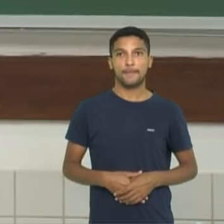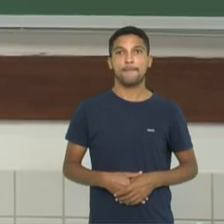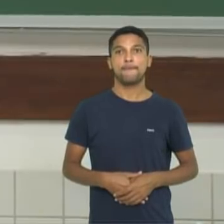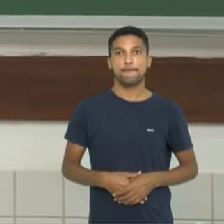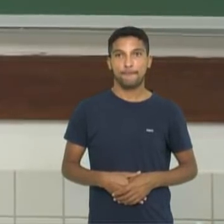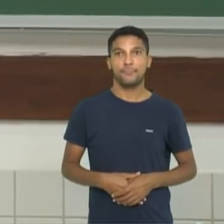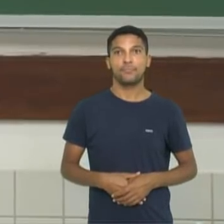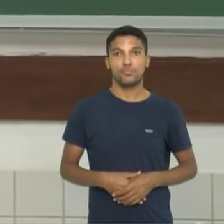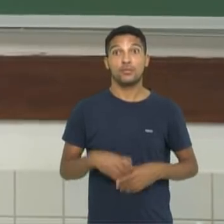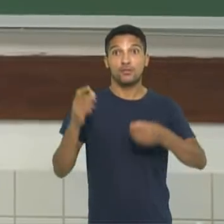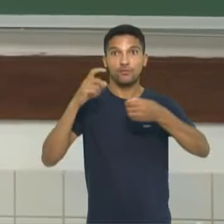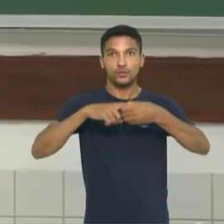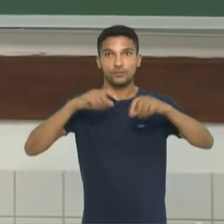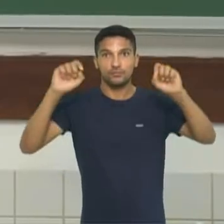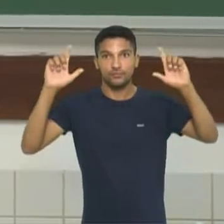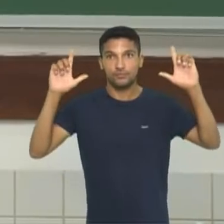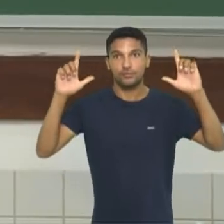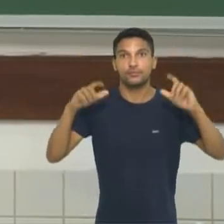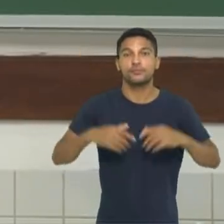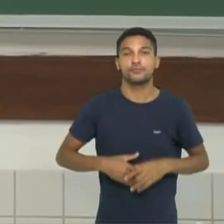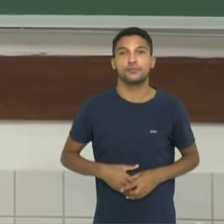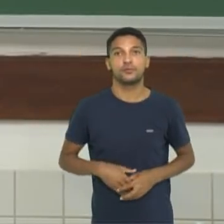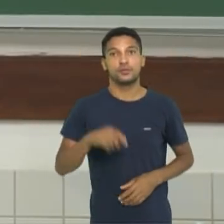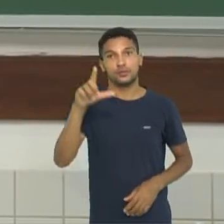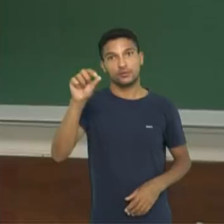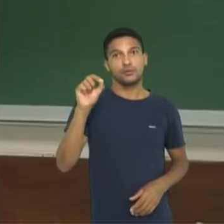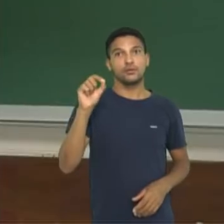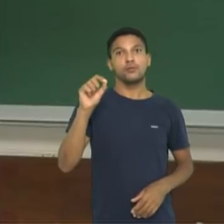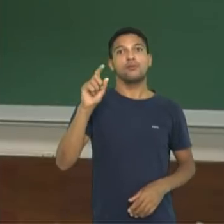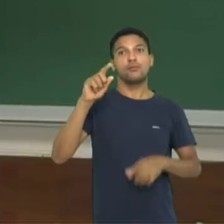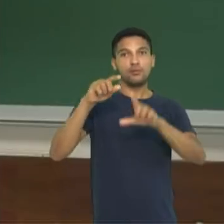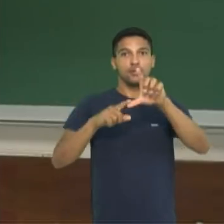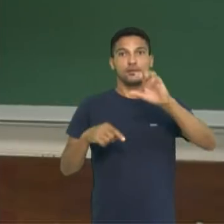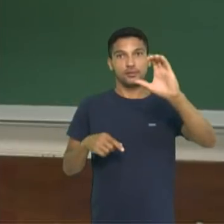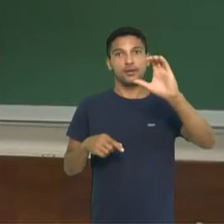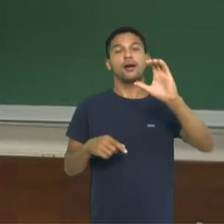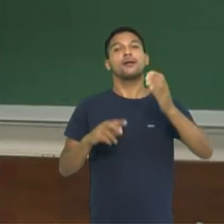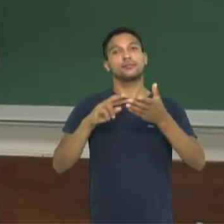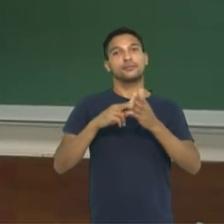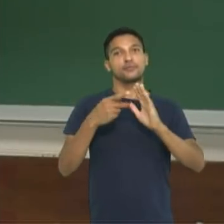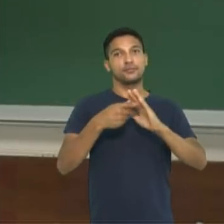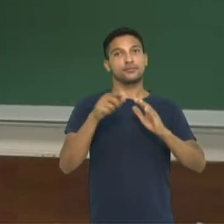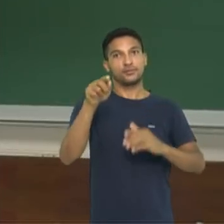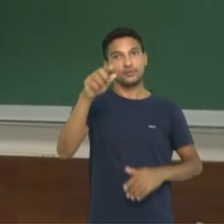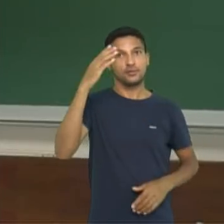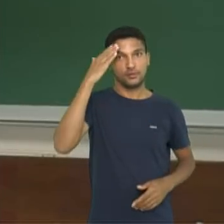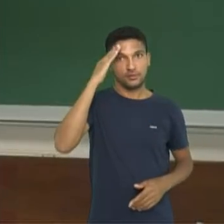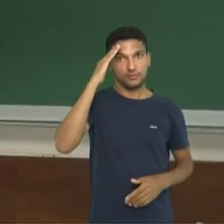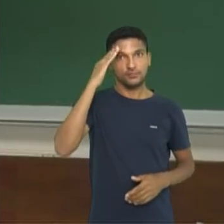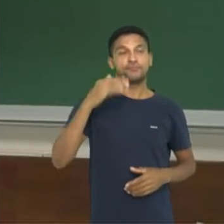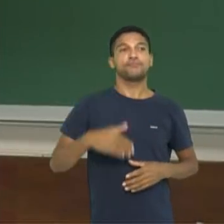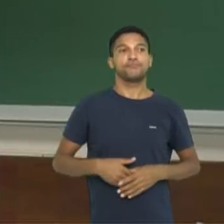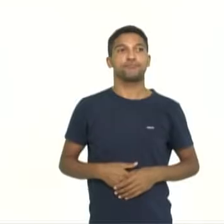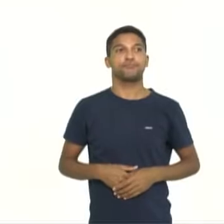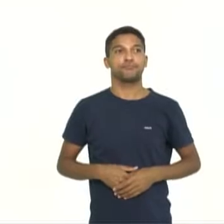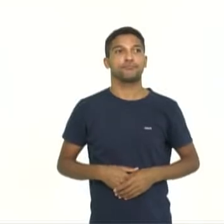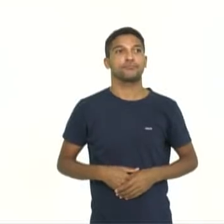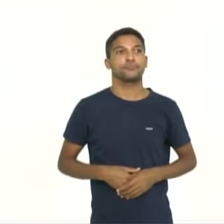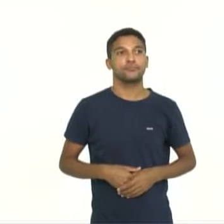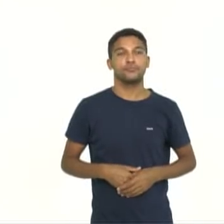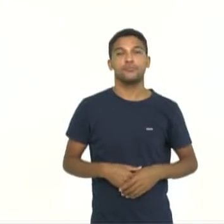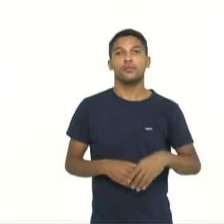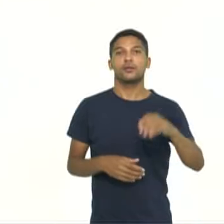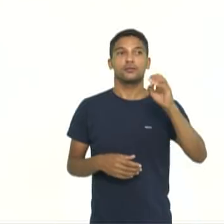E aí, galera, retornando, quem assinalou a letra C conseguiu captar, né? Então, existem duas orações, consequentemente, há